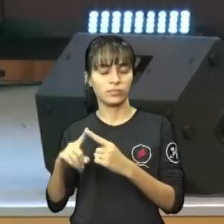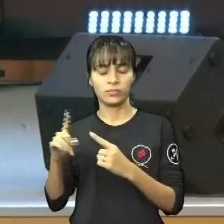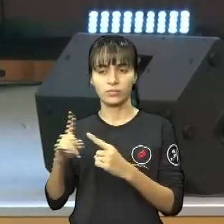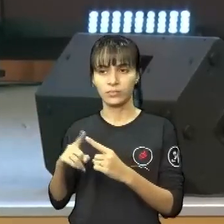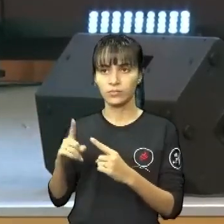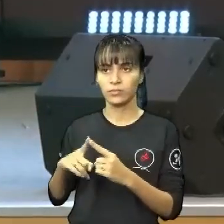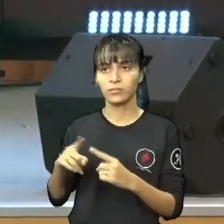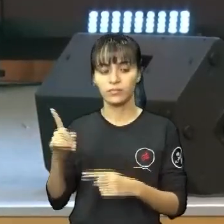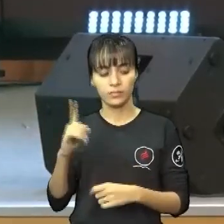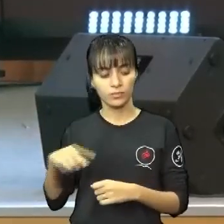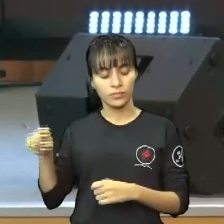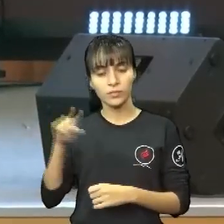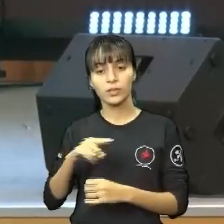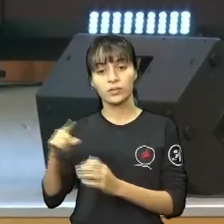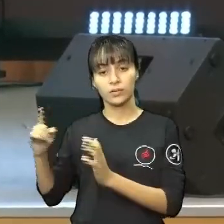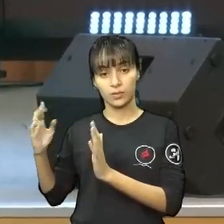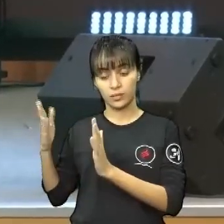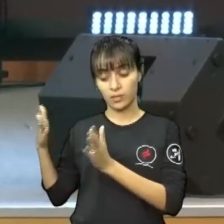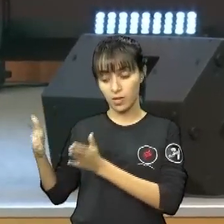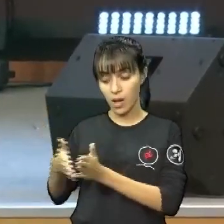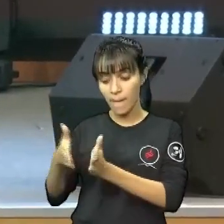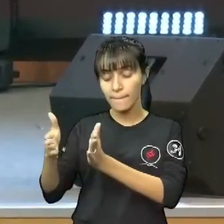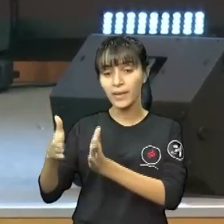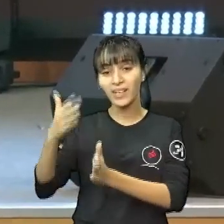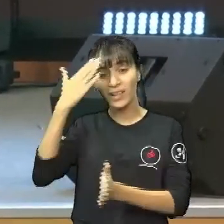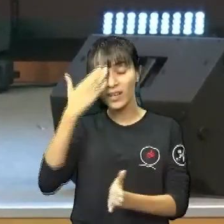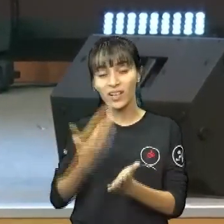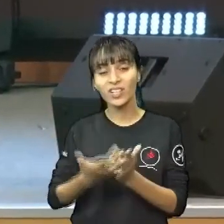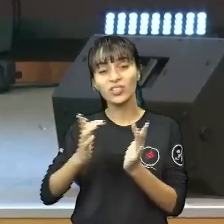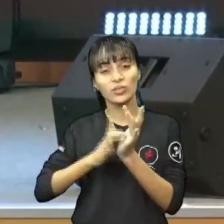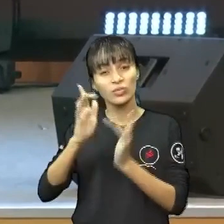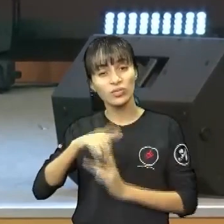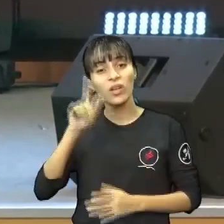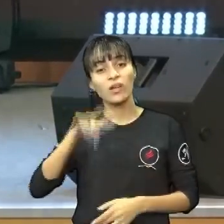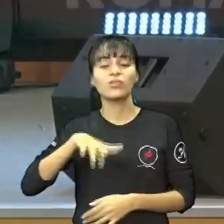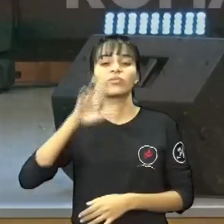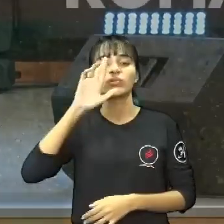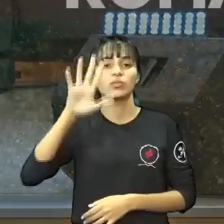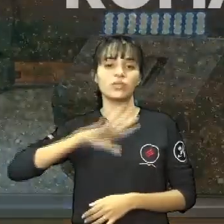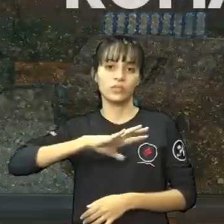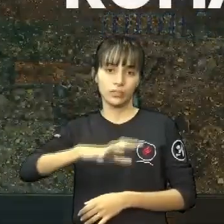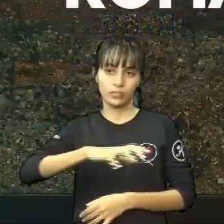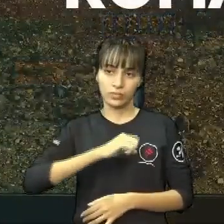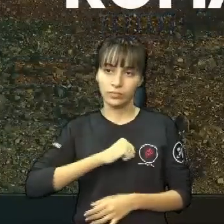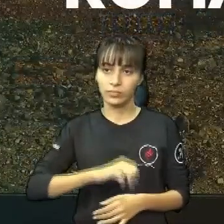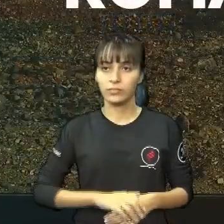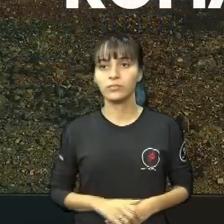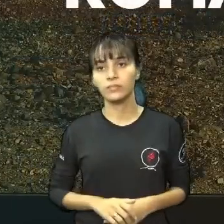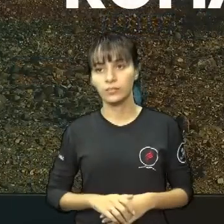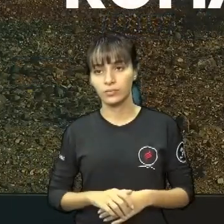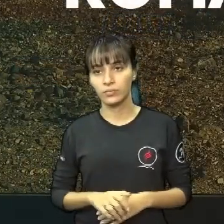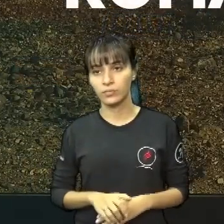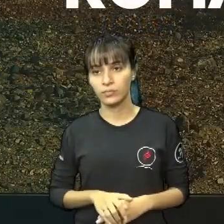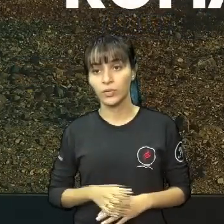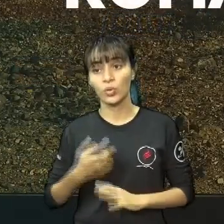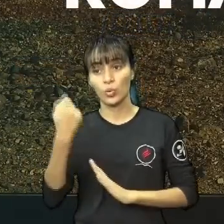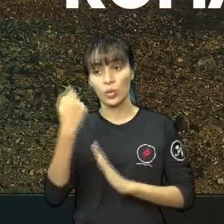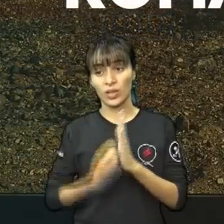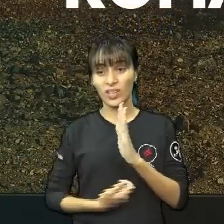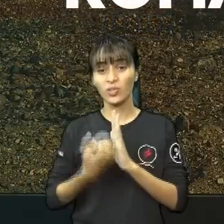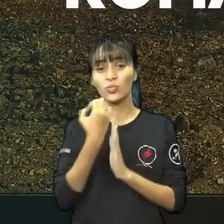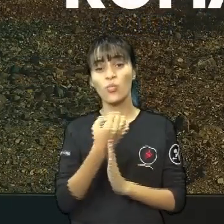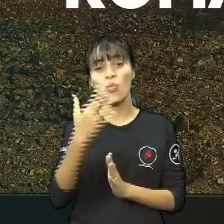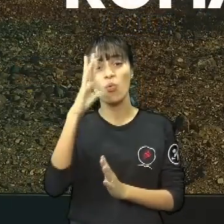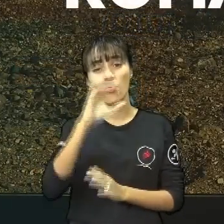você entrar nesse caminho você tem que crer que Jesus é o senhor e salvador o texto Áureo da Bíblia